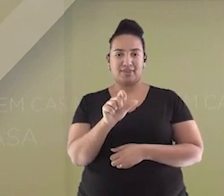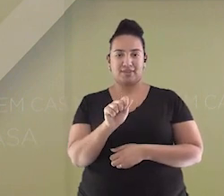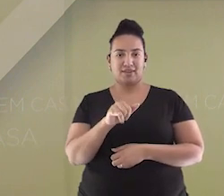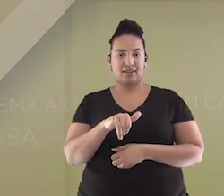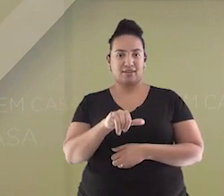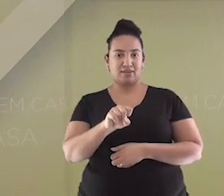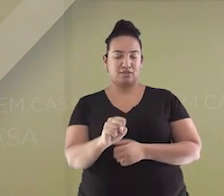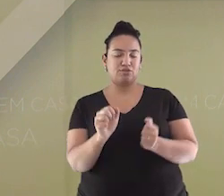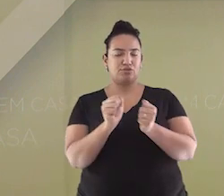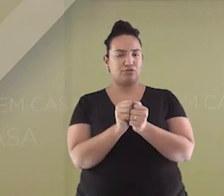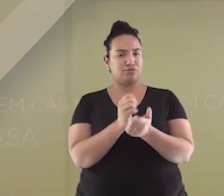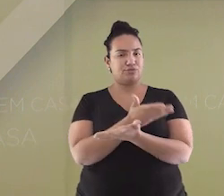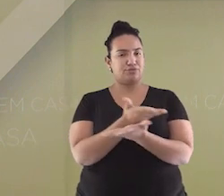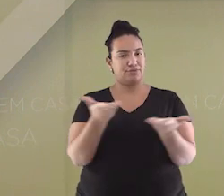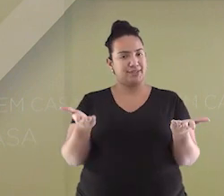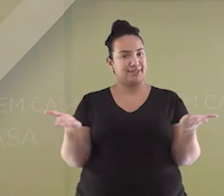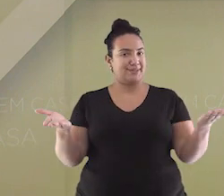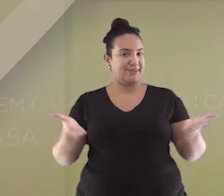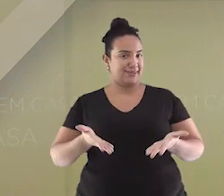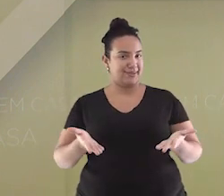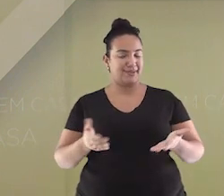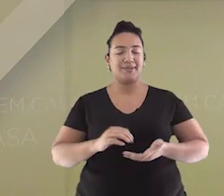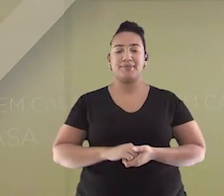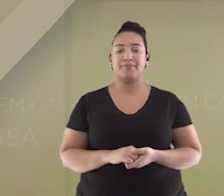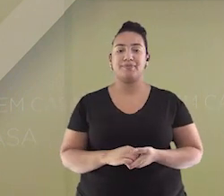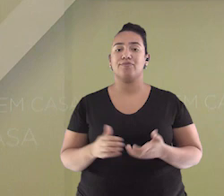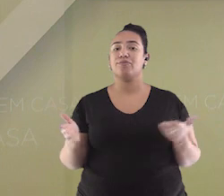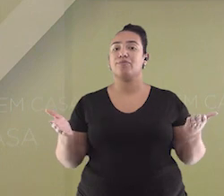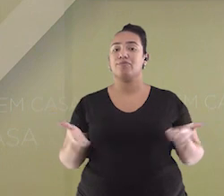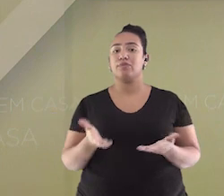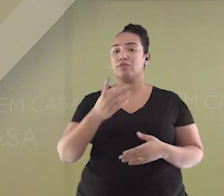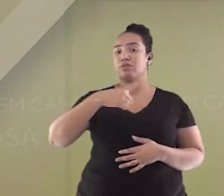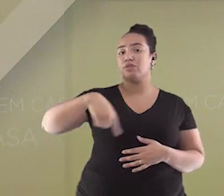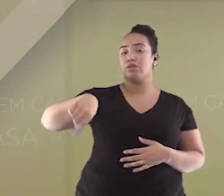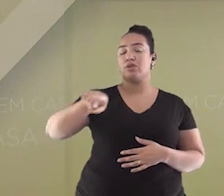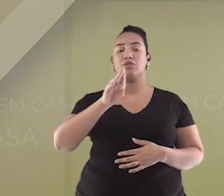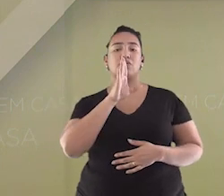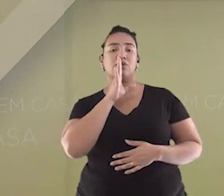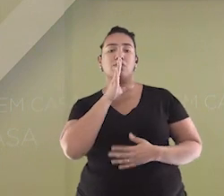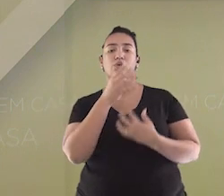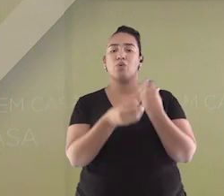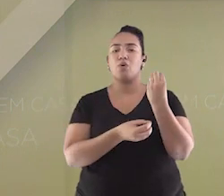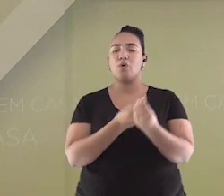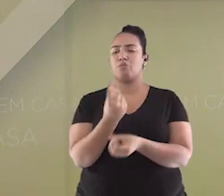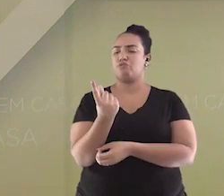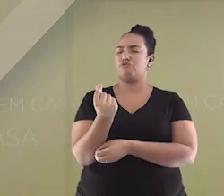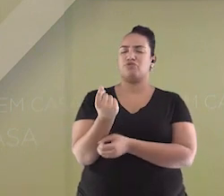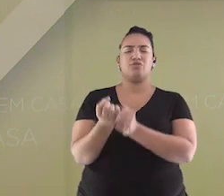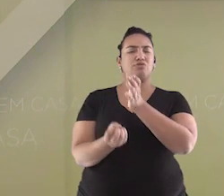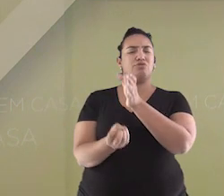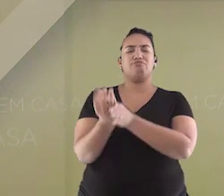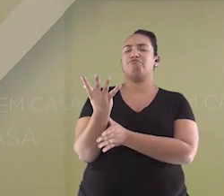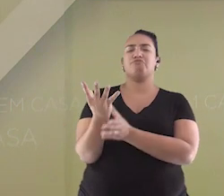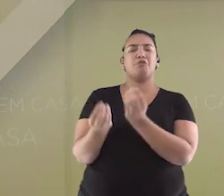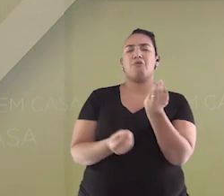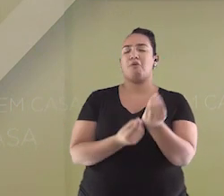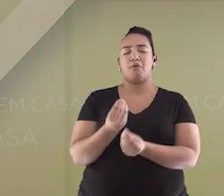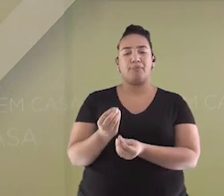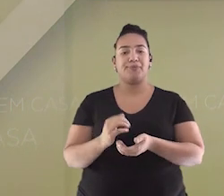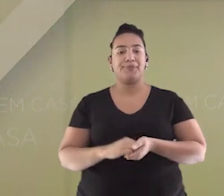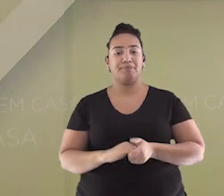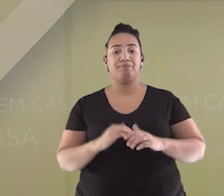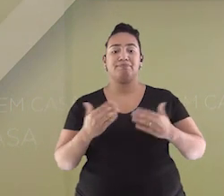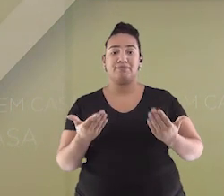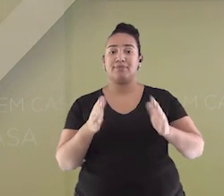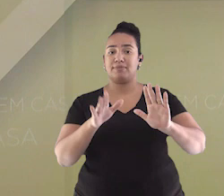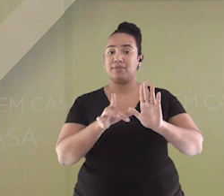vocês a partir de agora. Hoje vamos conhecer como as moedas e o dinheiro surgiram. Mas antes de